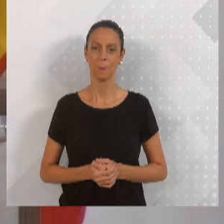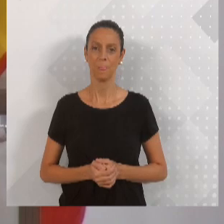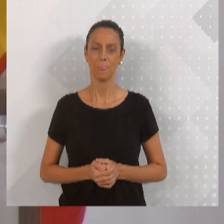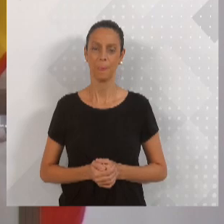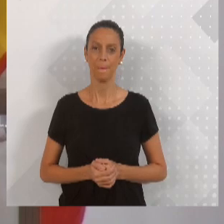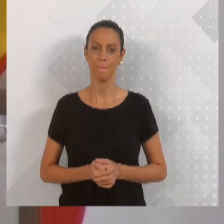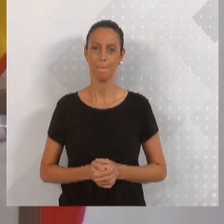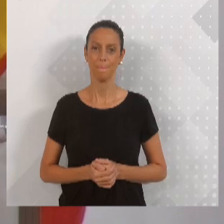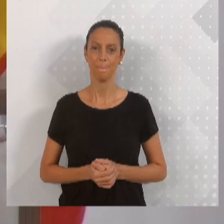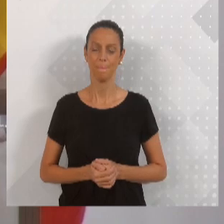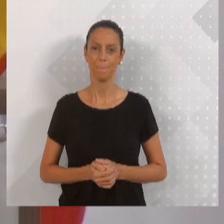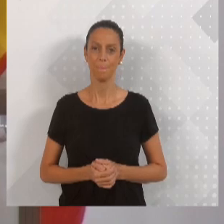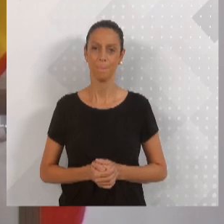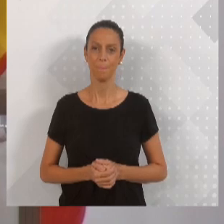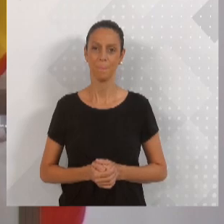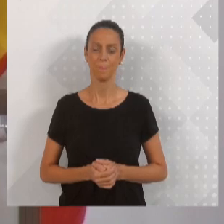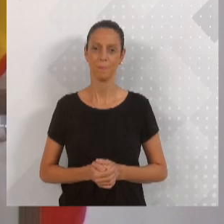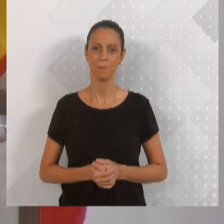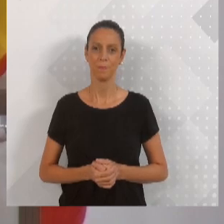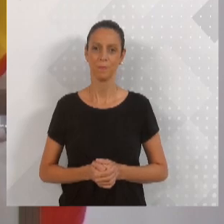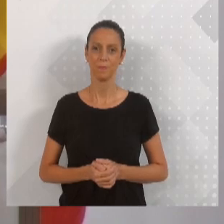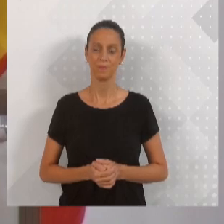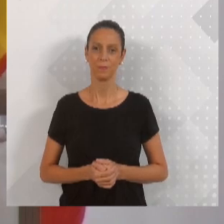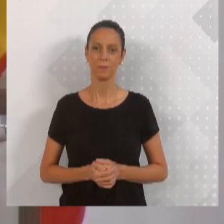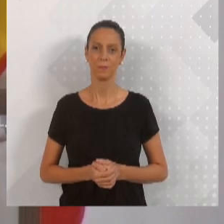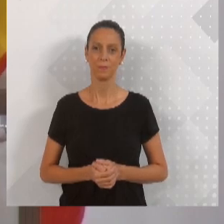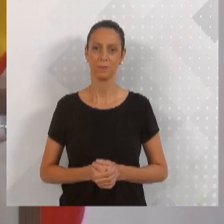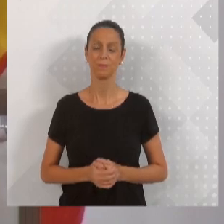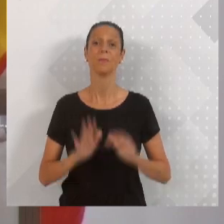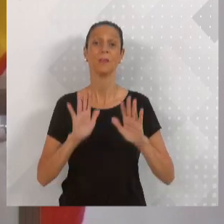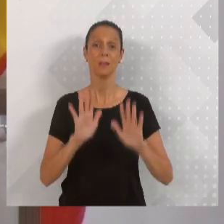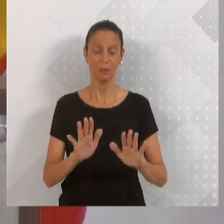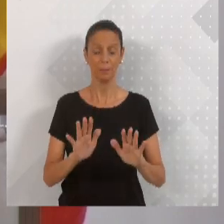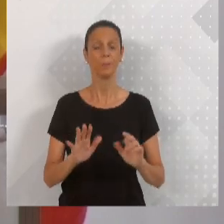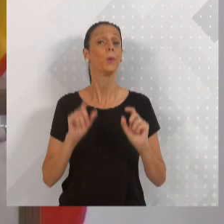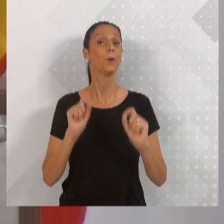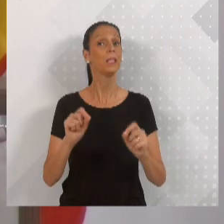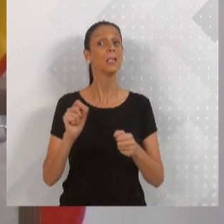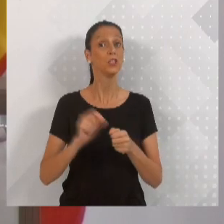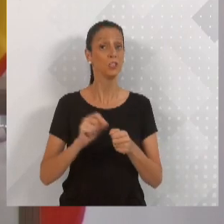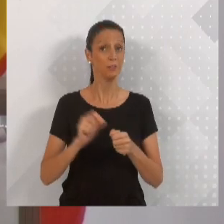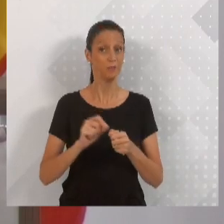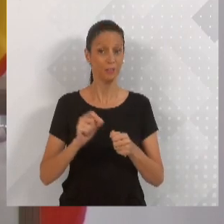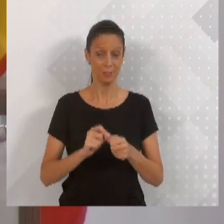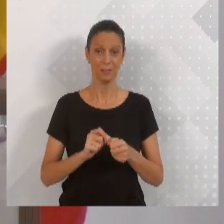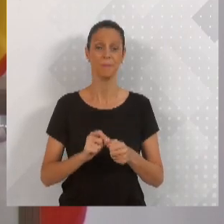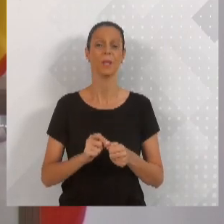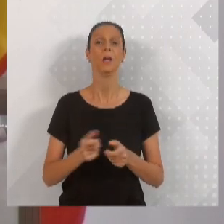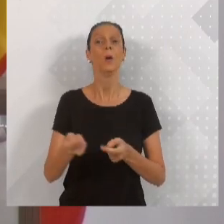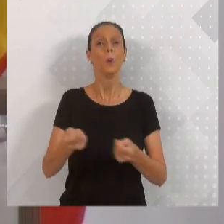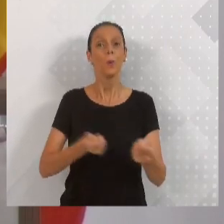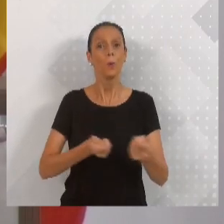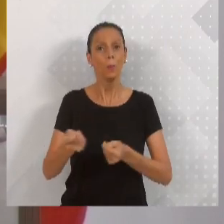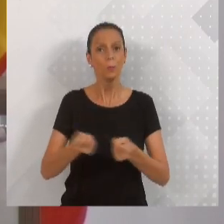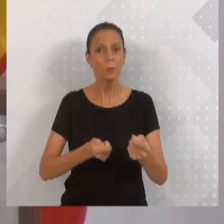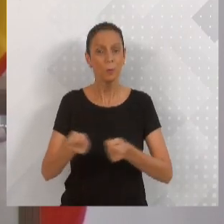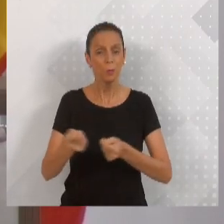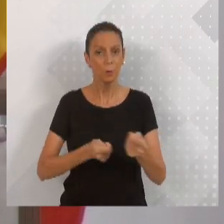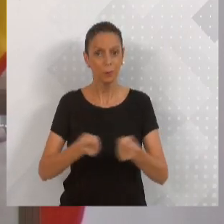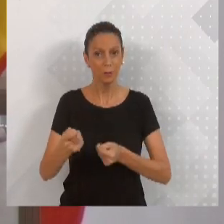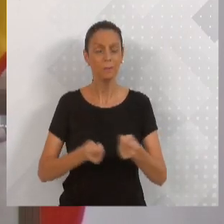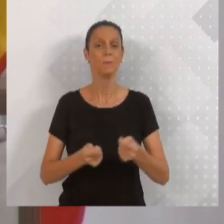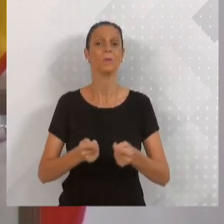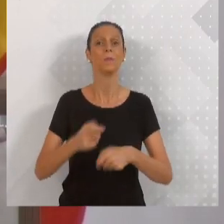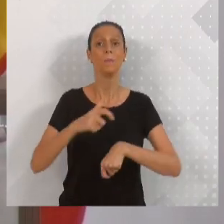então Eh são são repassadas então e situações como controle de fluxo de pessoas e